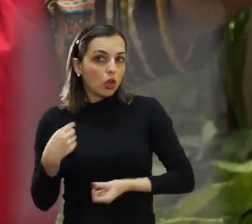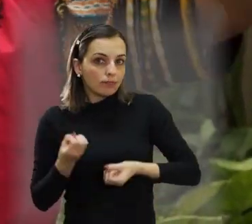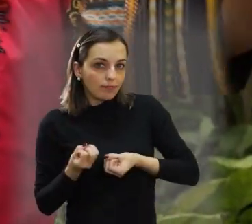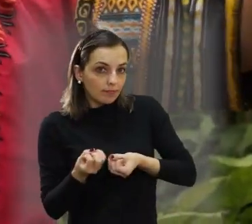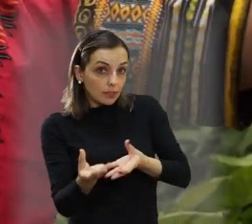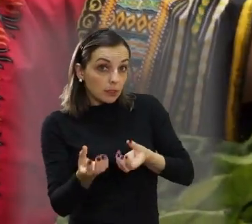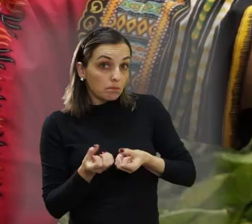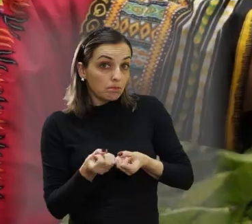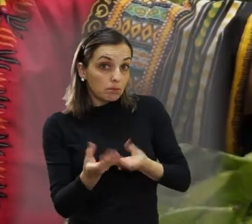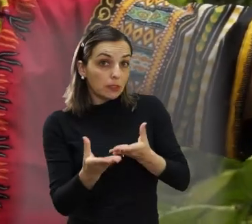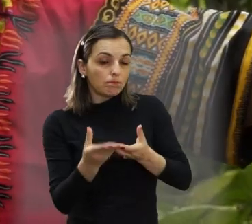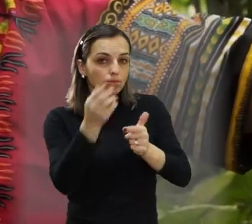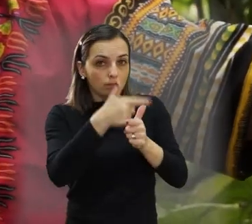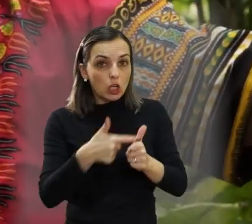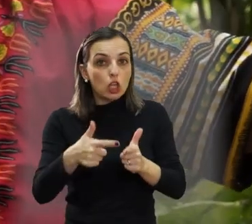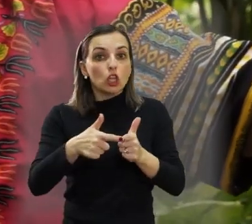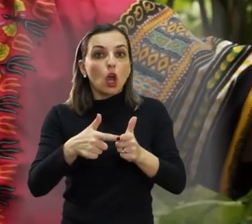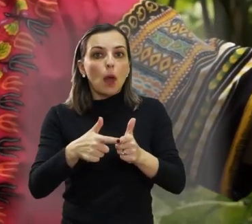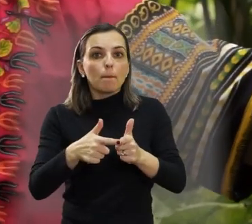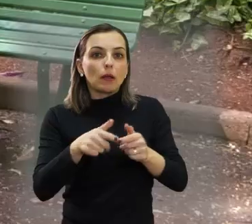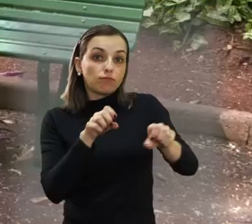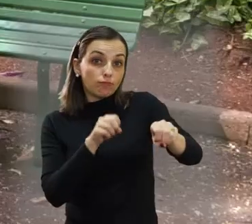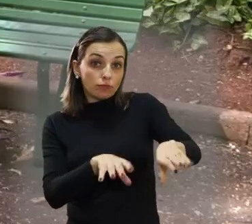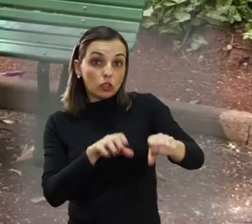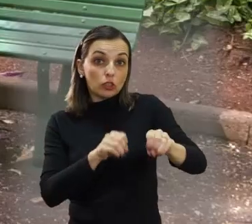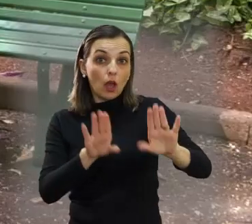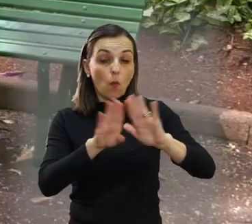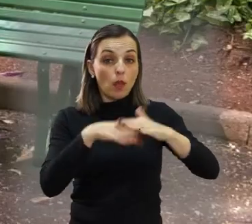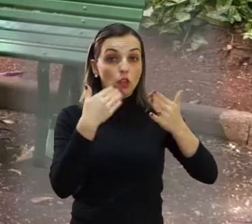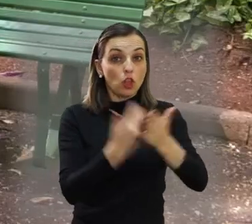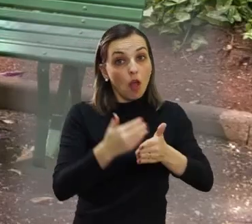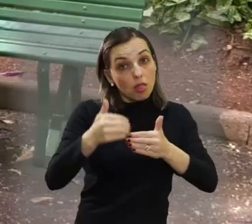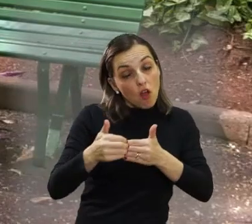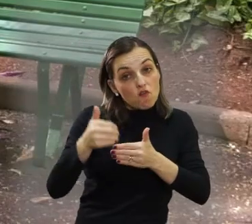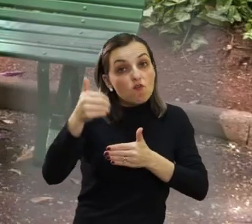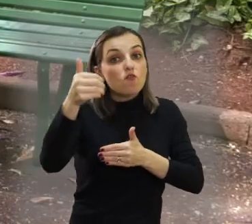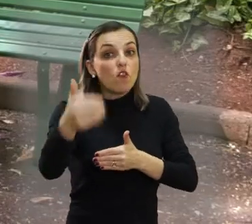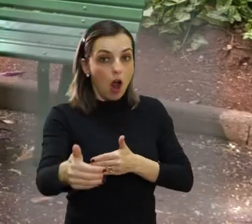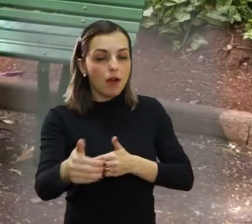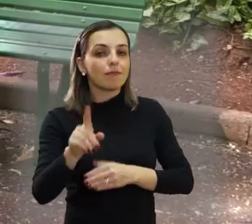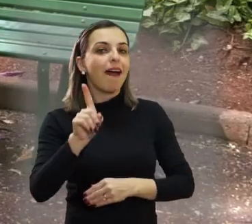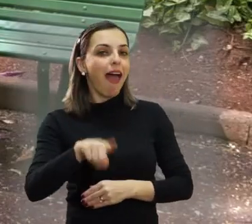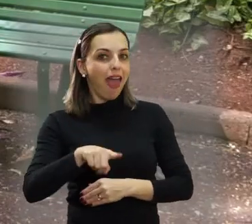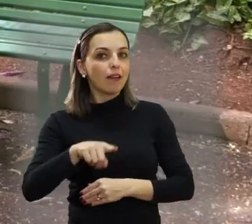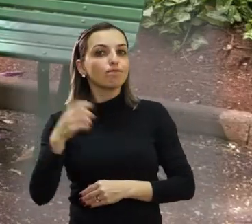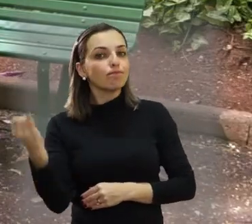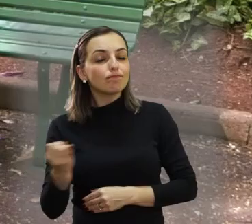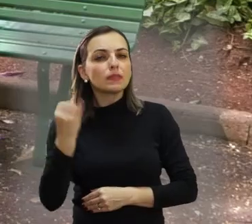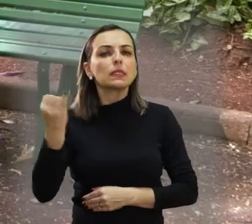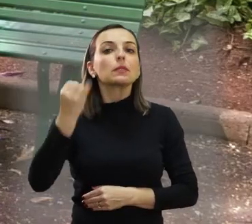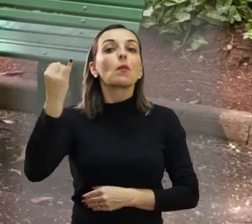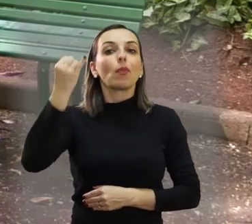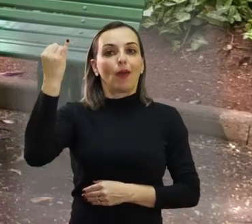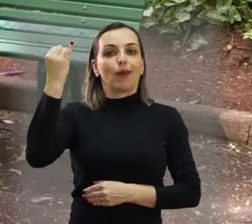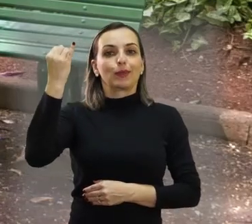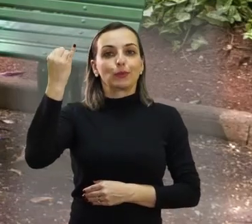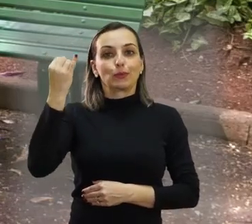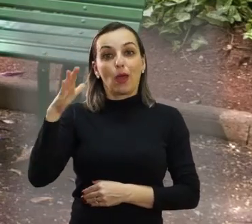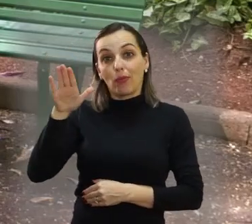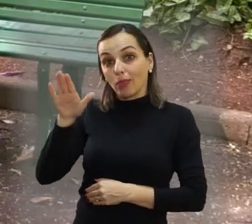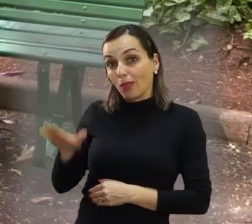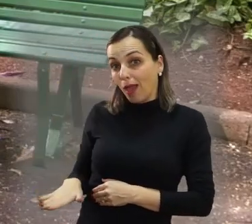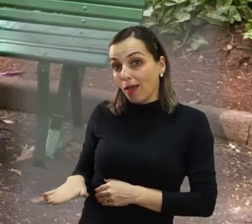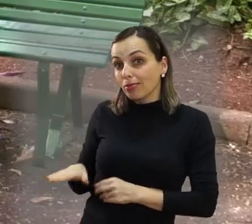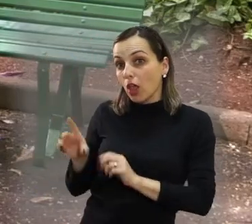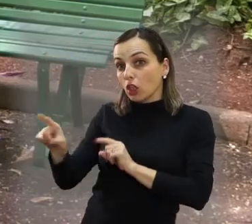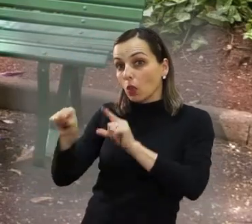tomem um tamanho maior e que a gente possa contaminar mais pessoas de entender o quanto é importante